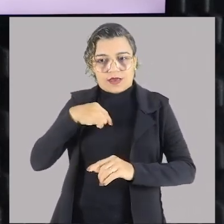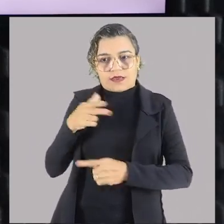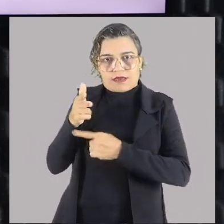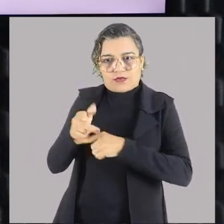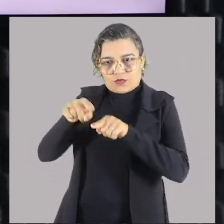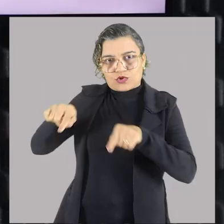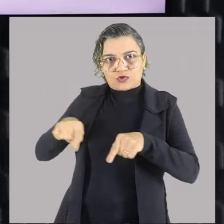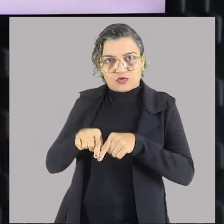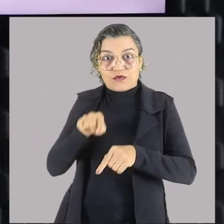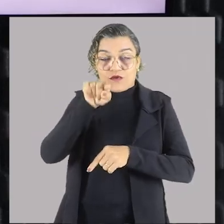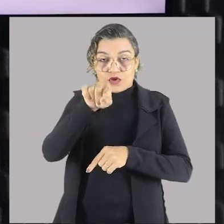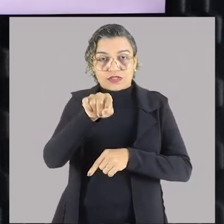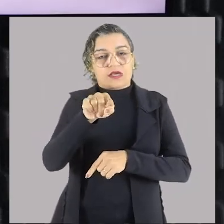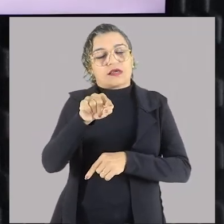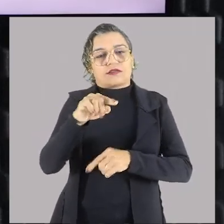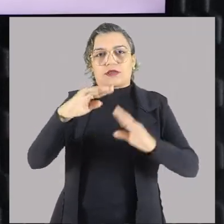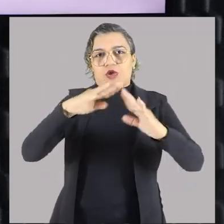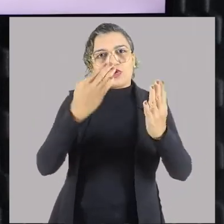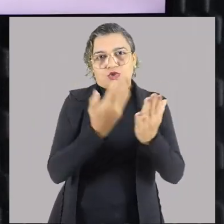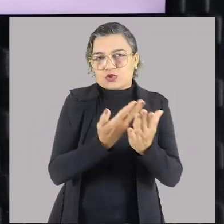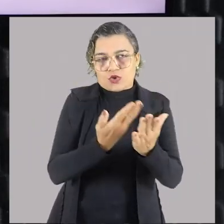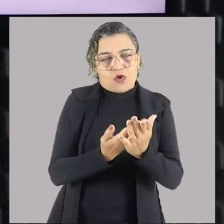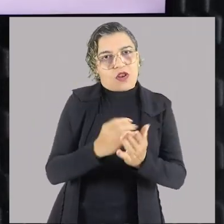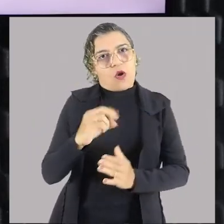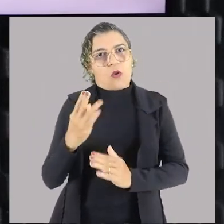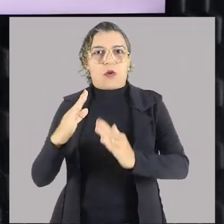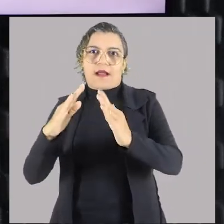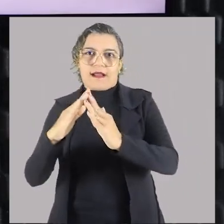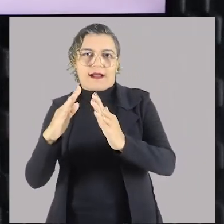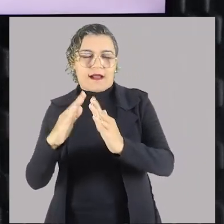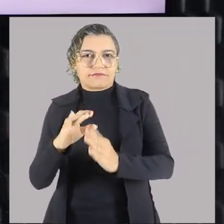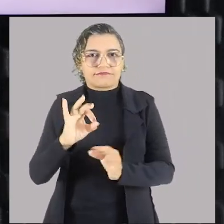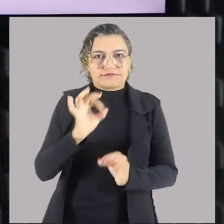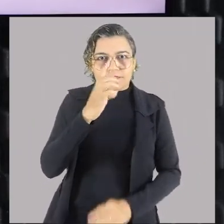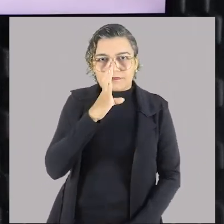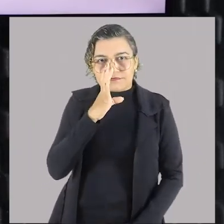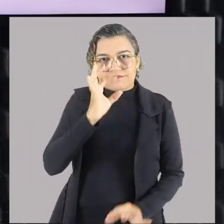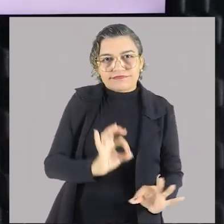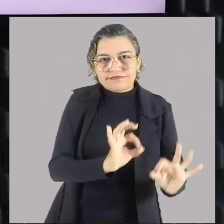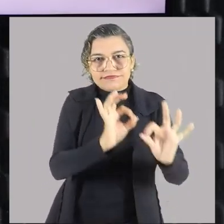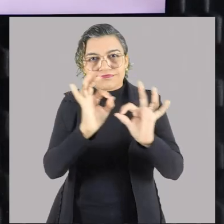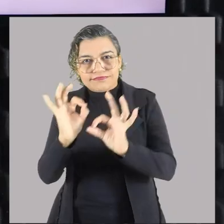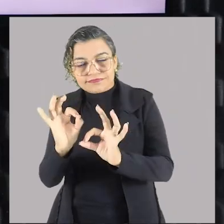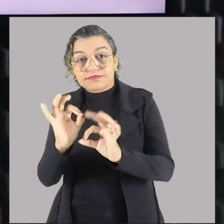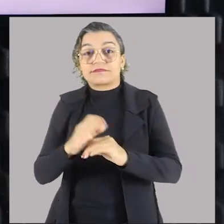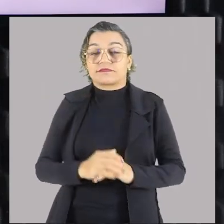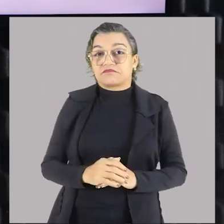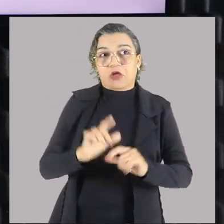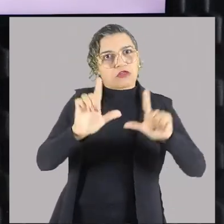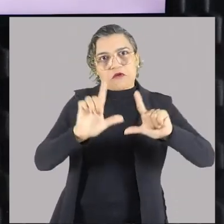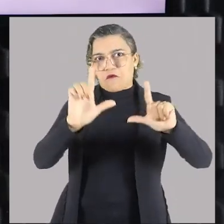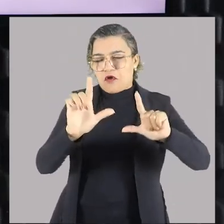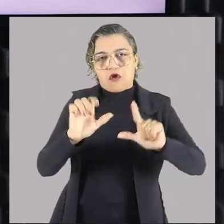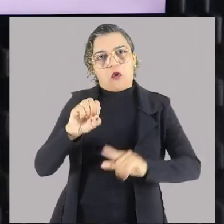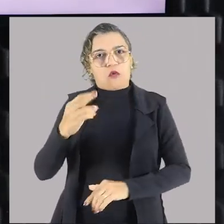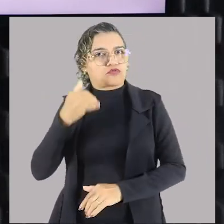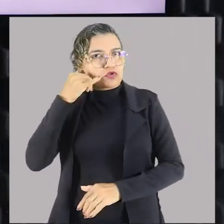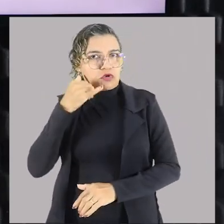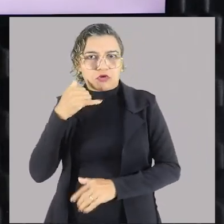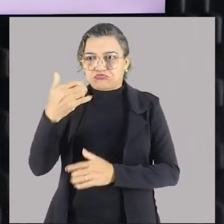na escola, na sua casa, acompanhando isso através de um dispositivo. Eu estou falando em português